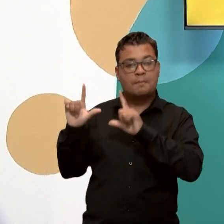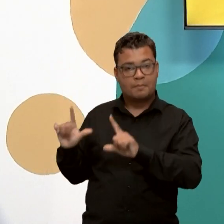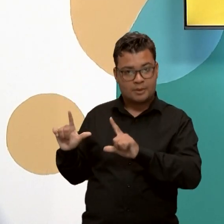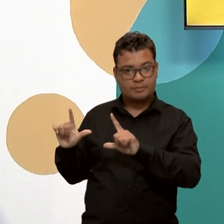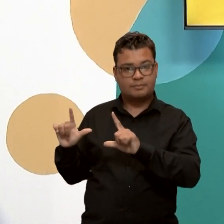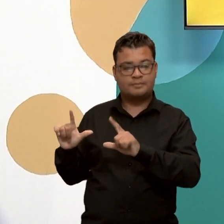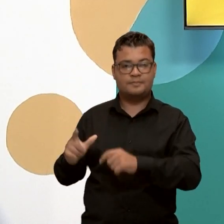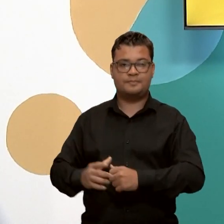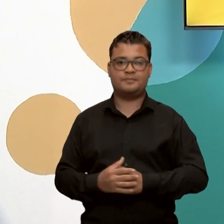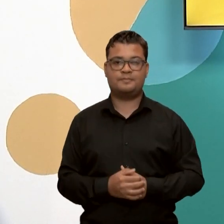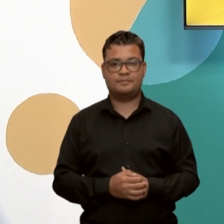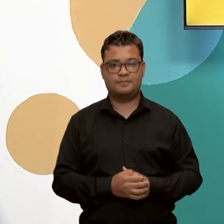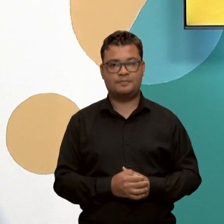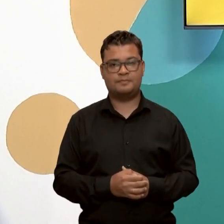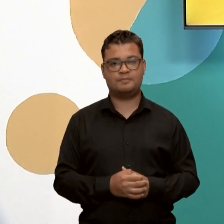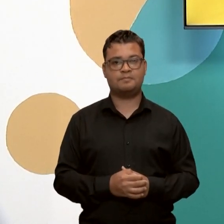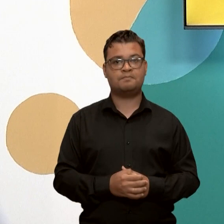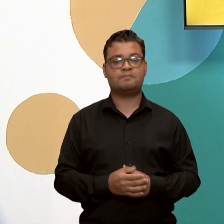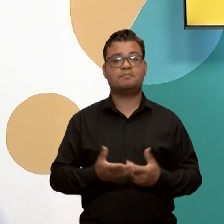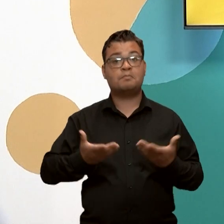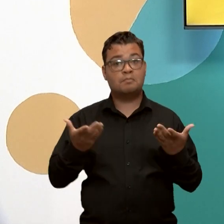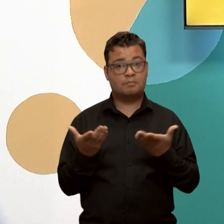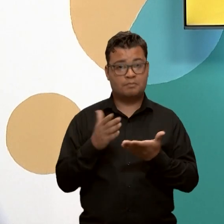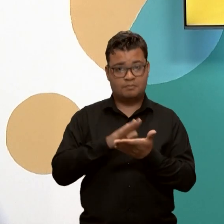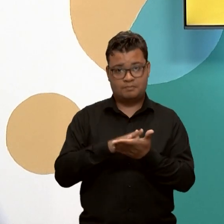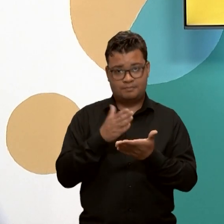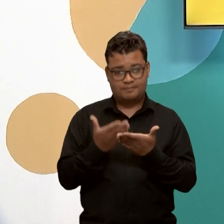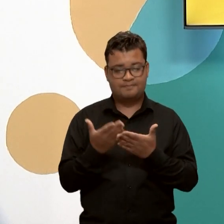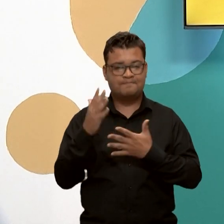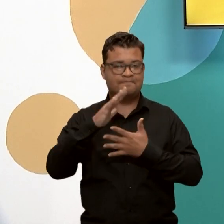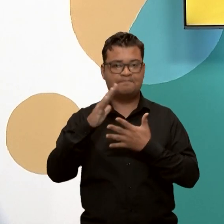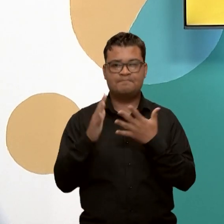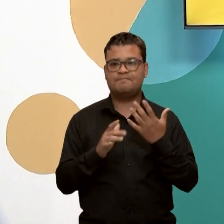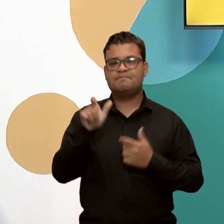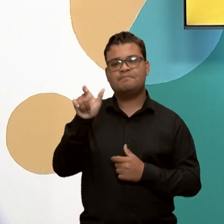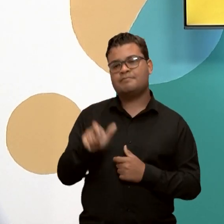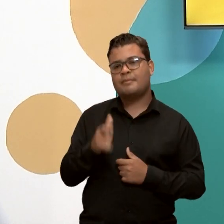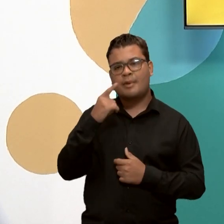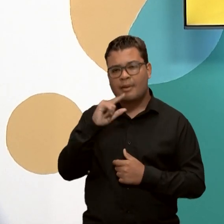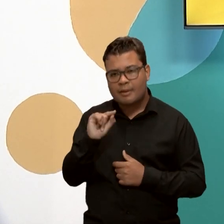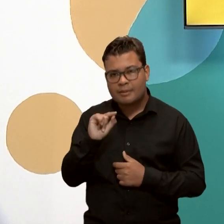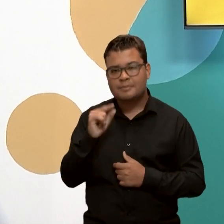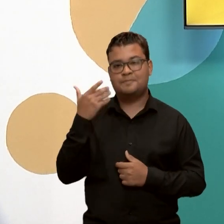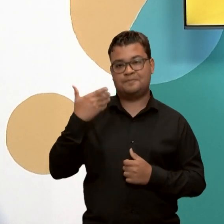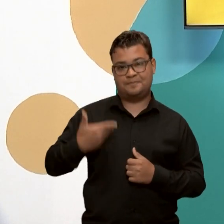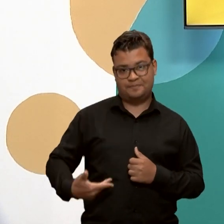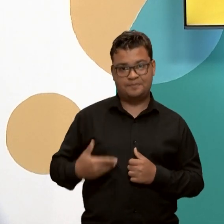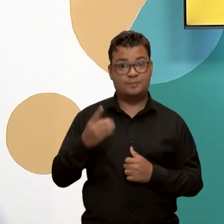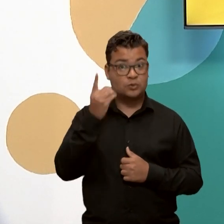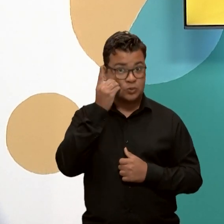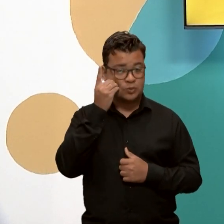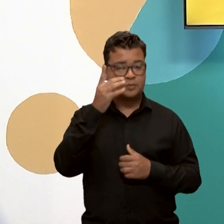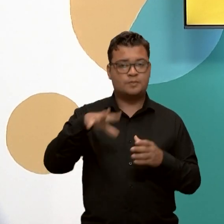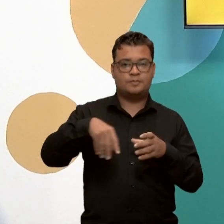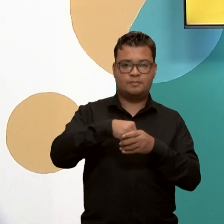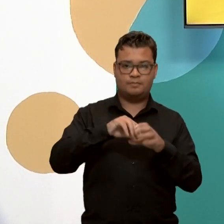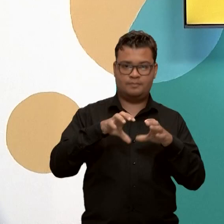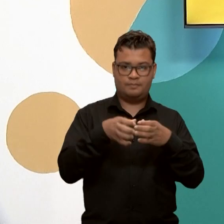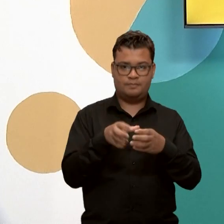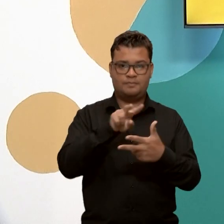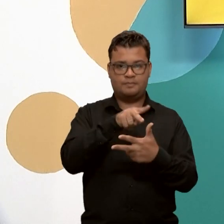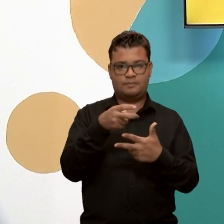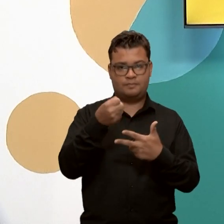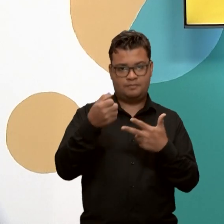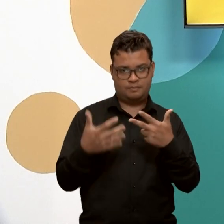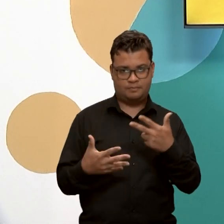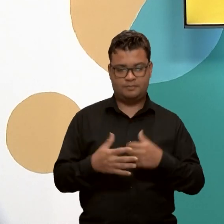minha direita. E quem faz a interpretação para Libras no programa de hoje é o Diogo Marques, integrante do Labitave. Ele é